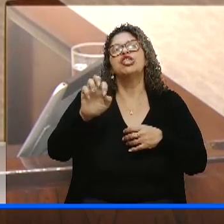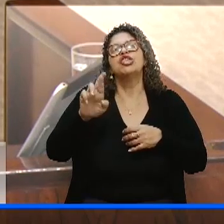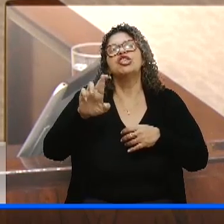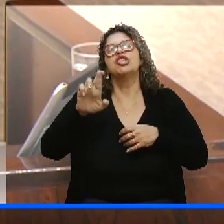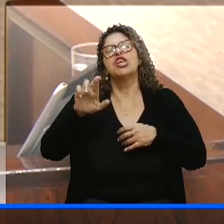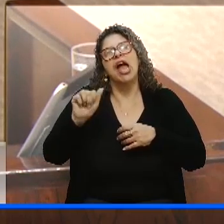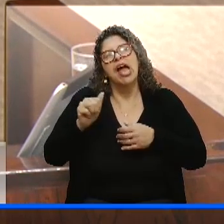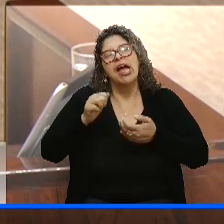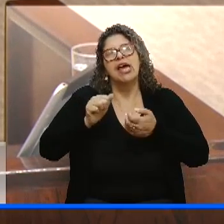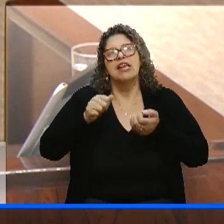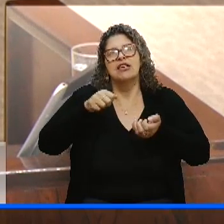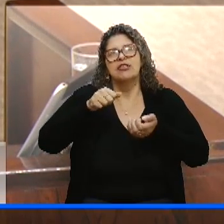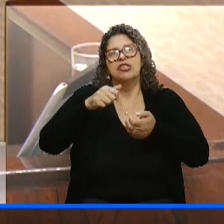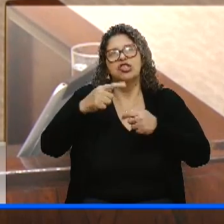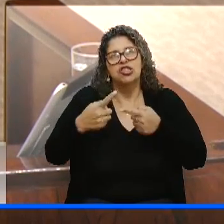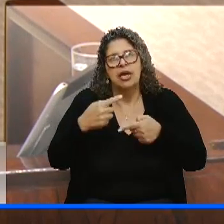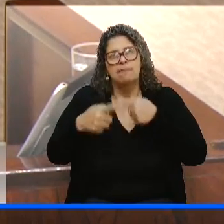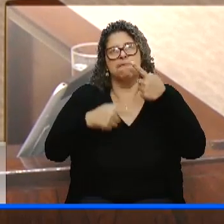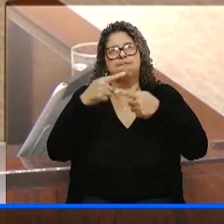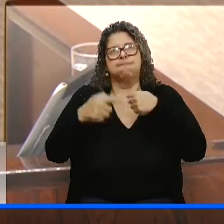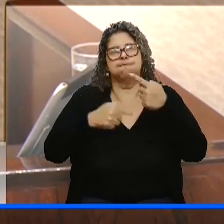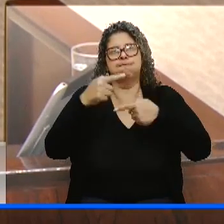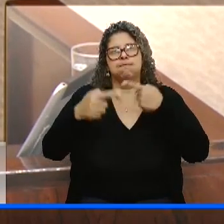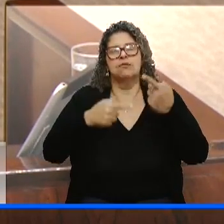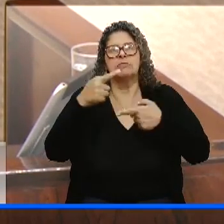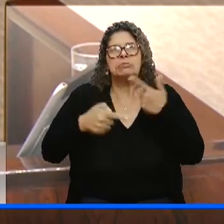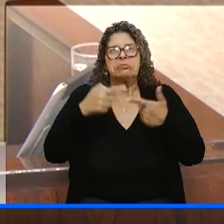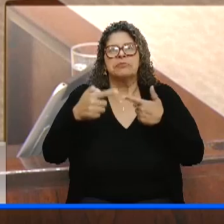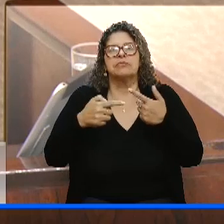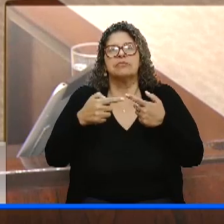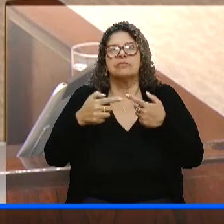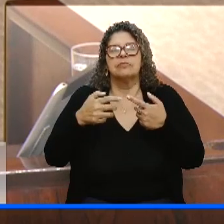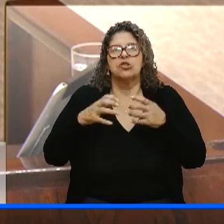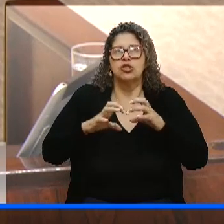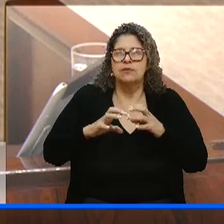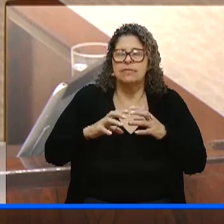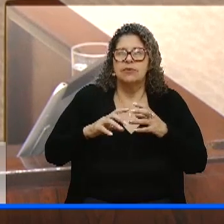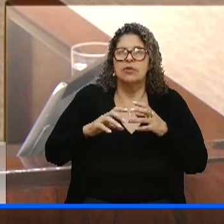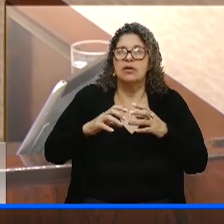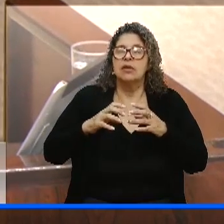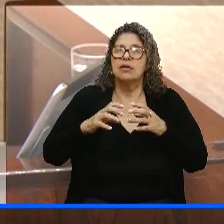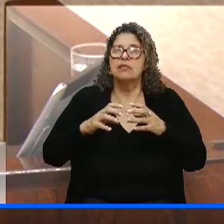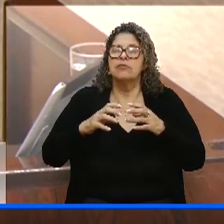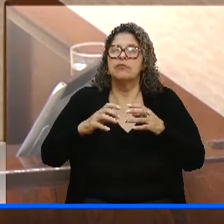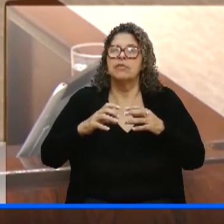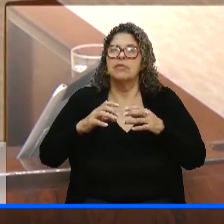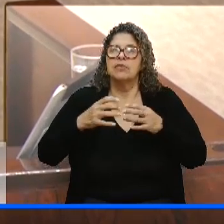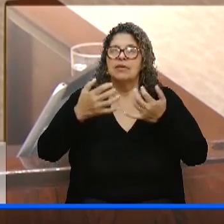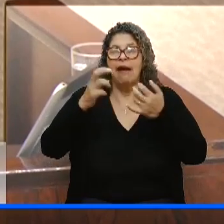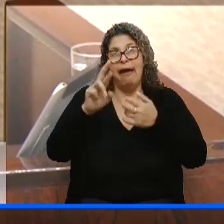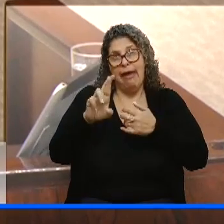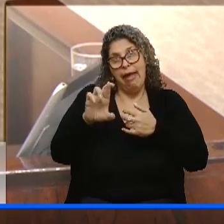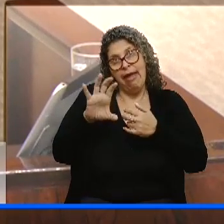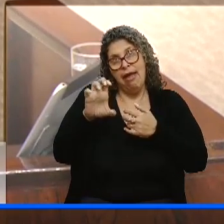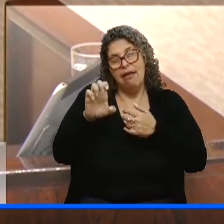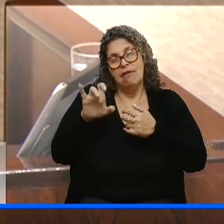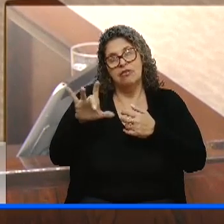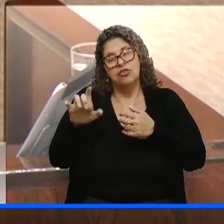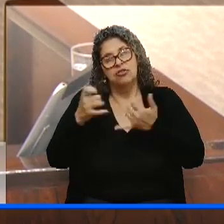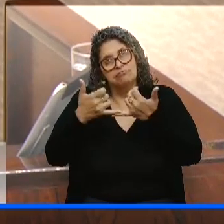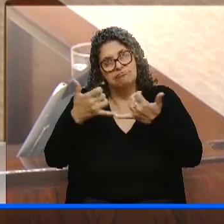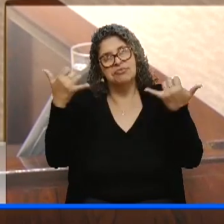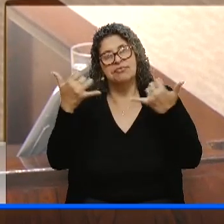você gera introduz na rede elétrica aquilo que